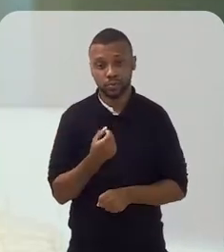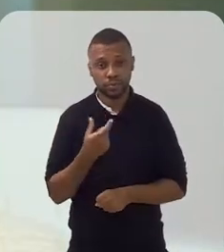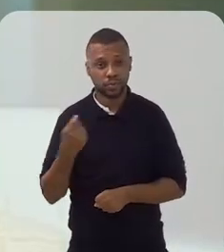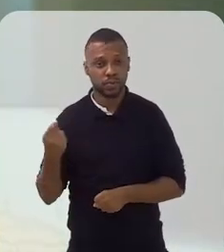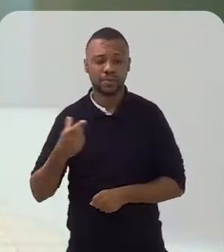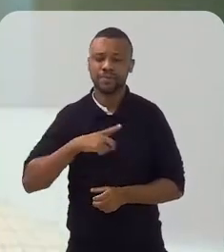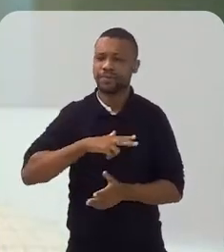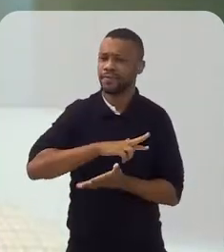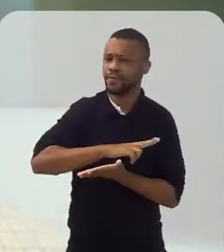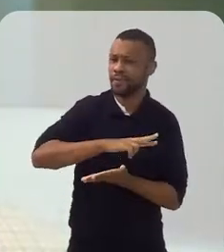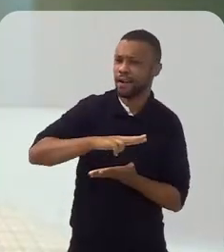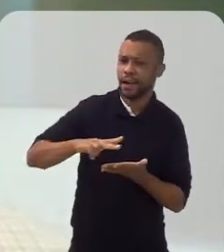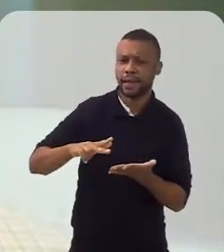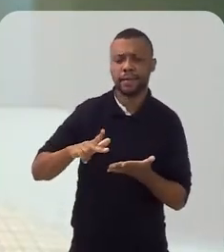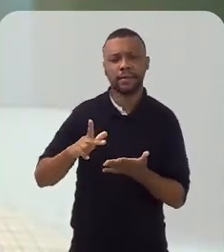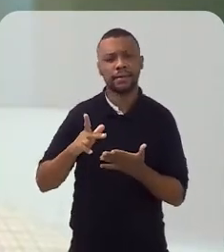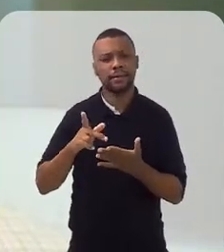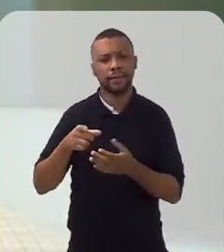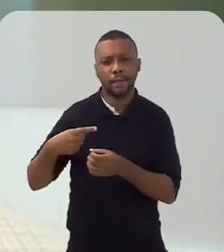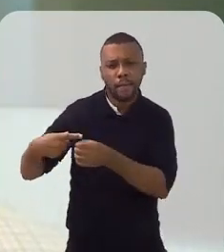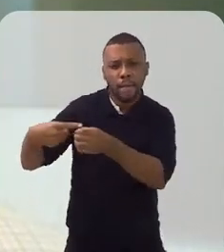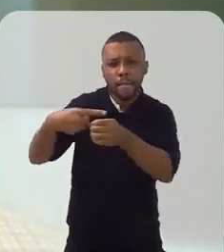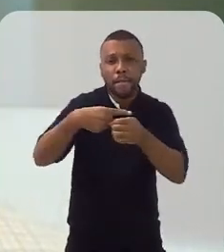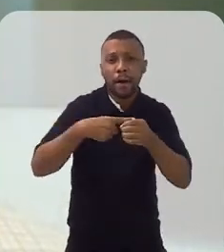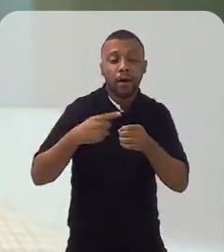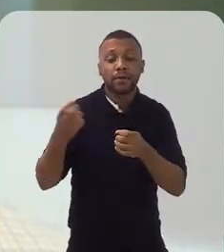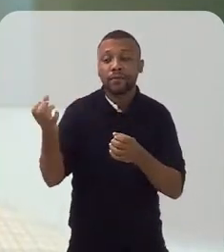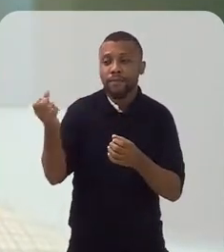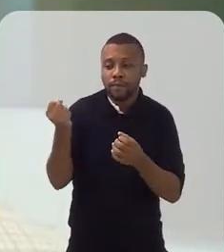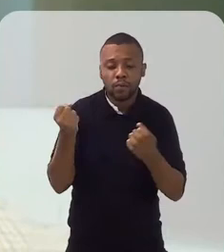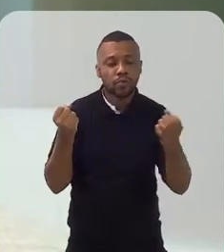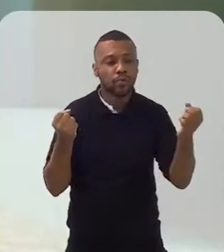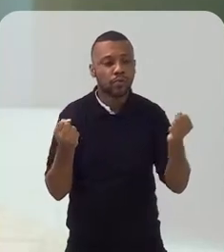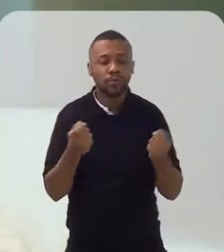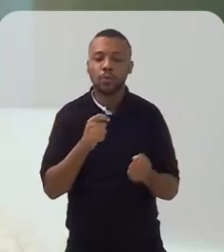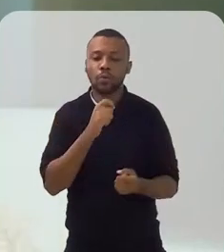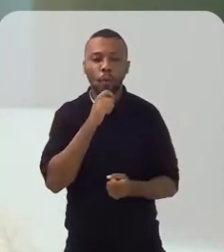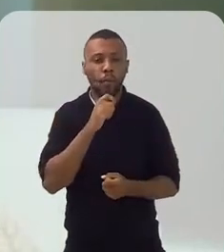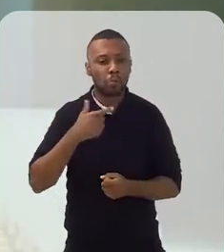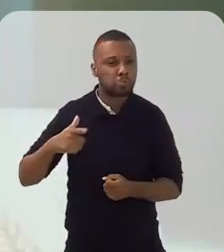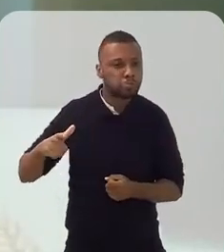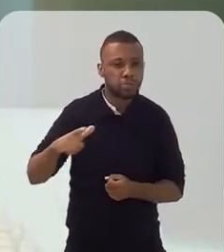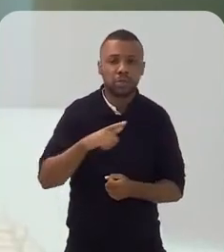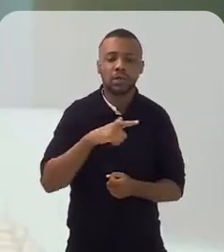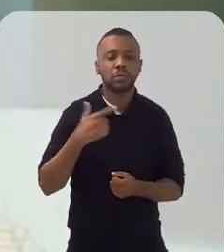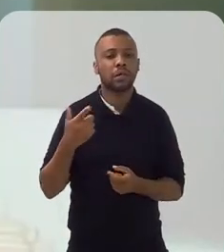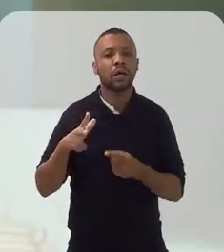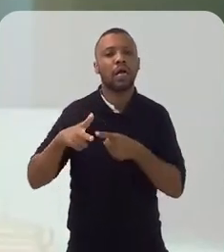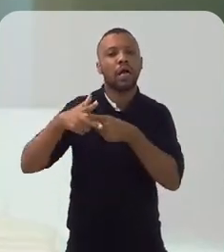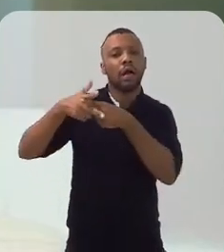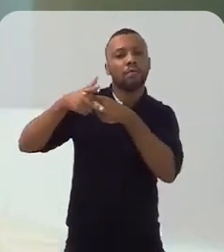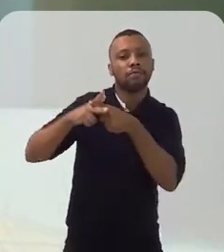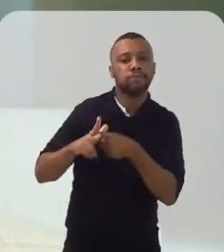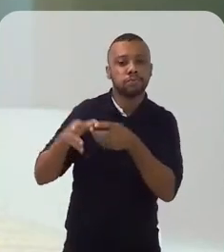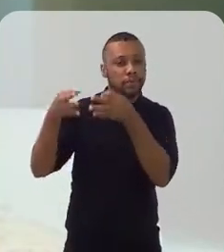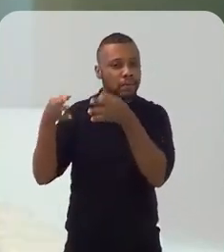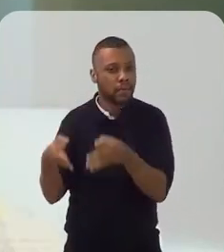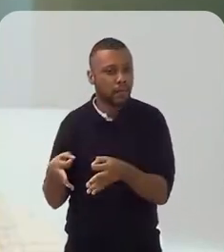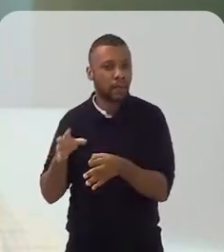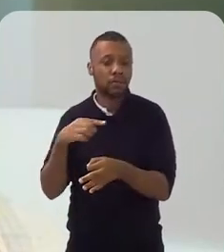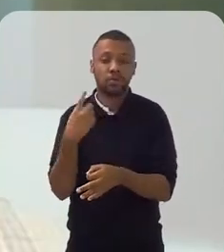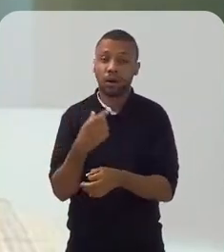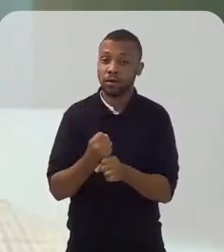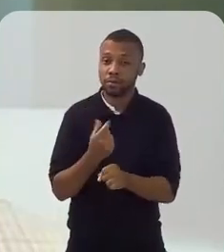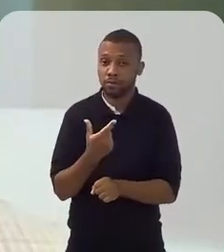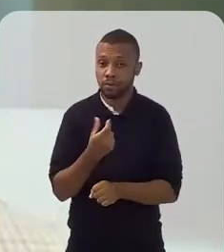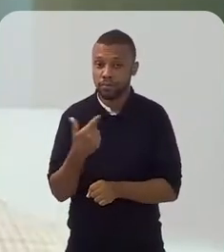muitas cidades não estavam com esses fundos regularizados. Fizemos em 2021 uma parceria com o